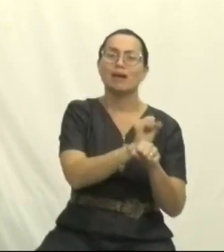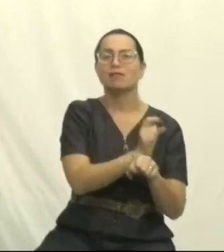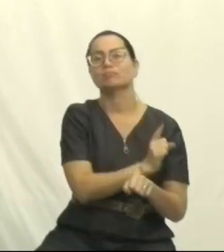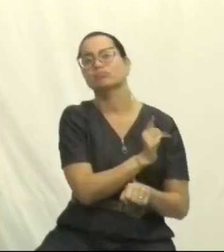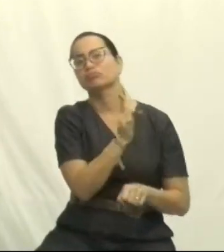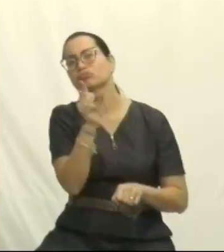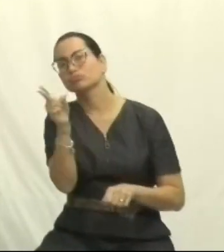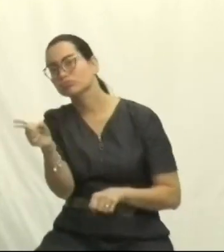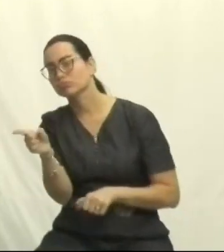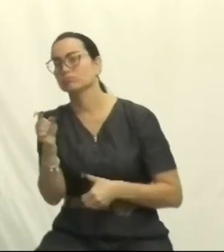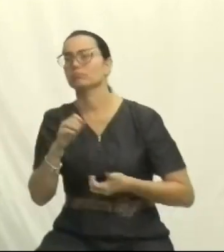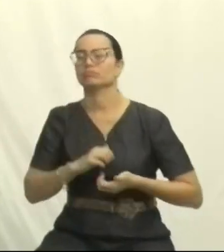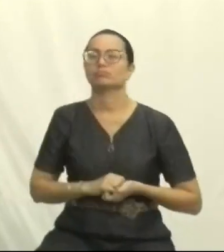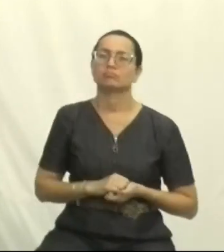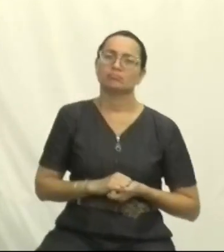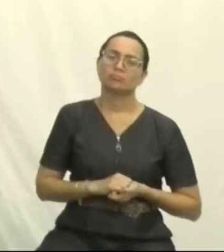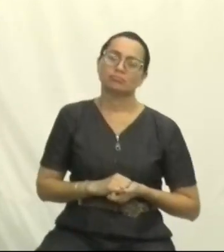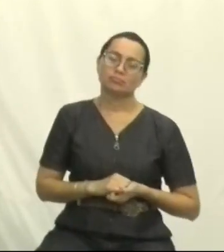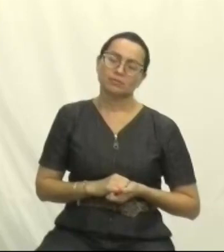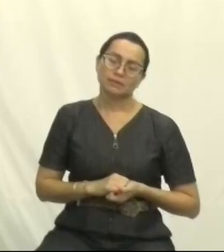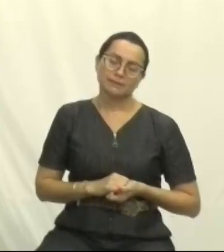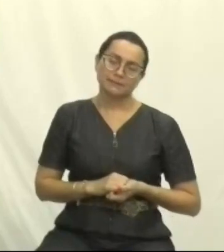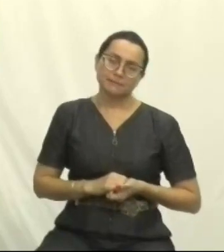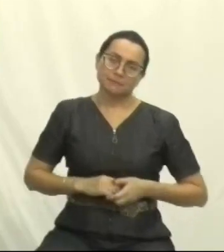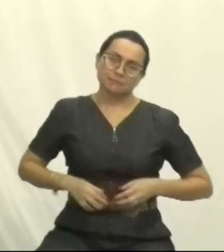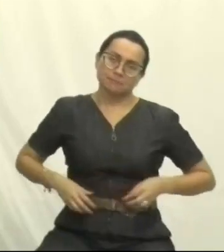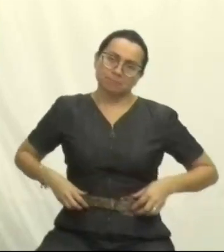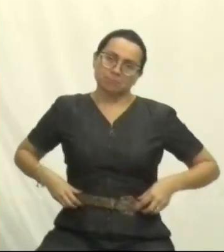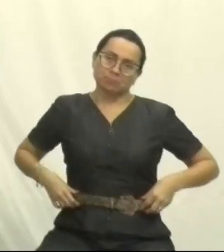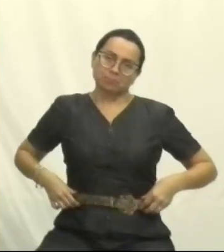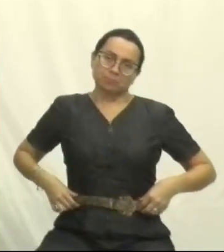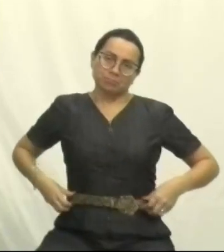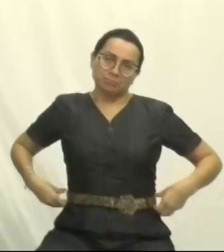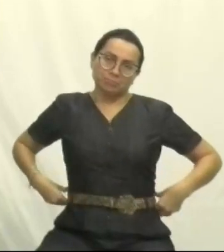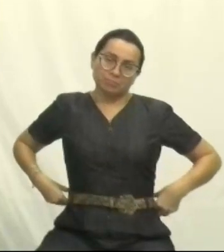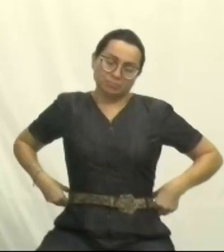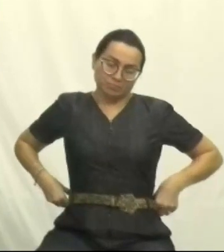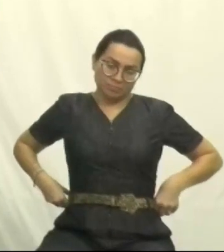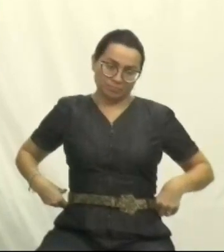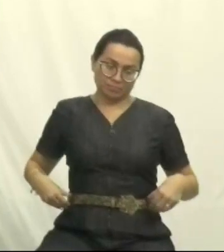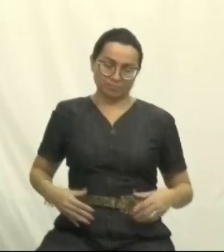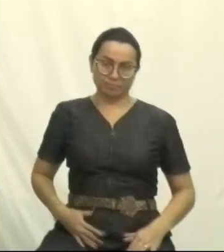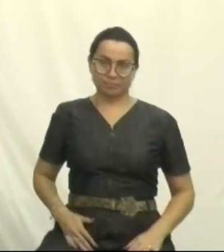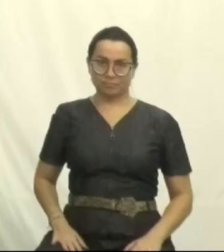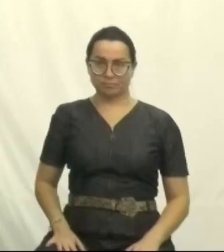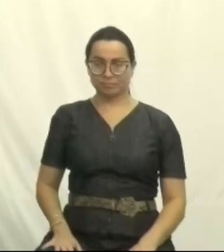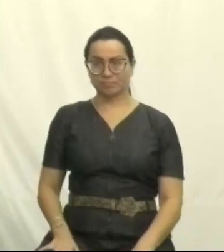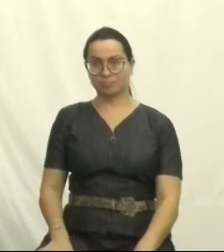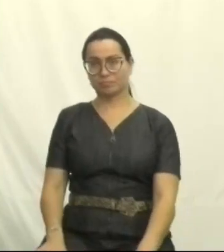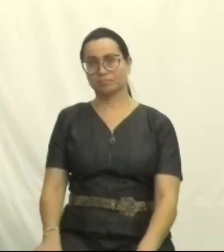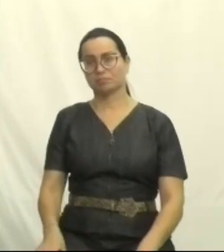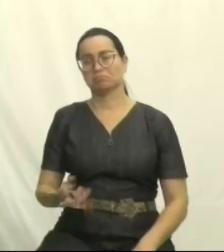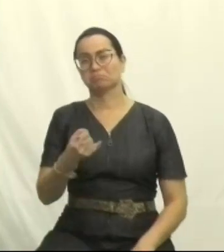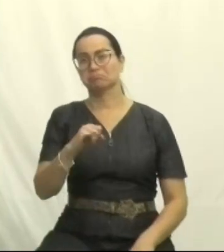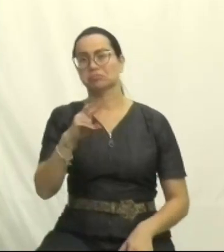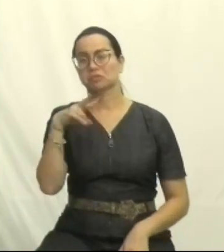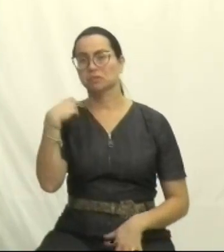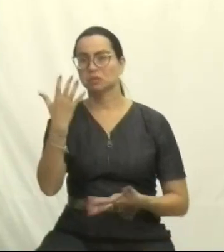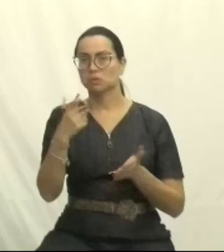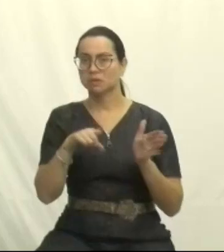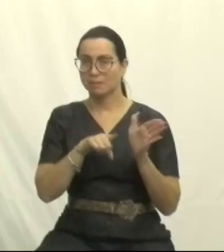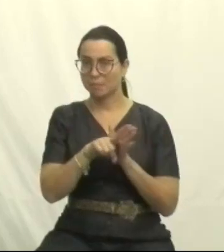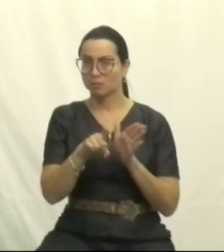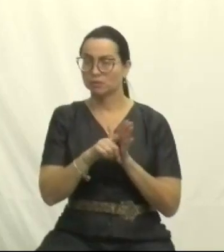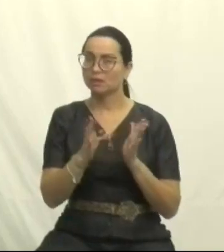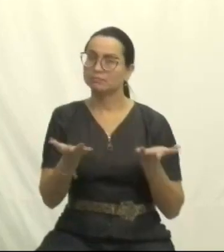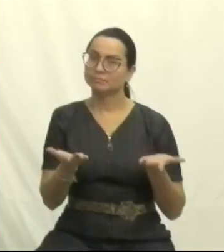Militar para, então, encaminhamento para o hospital e assim por diante. A palavra continua aberta ainda, se mais algum vereador quiser se